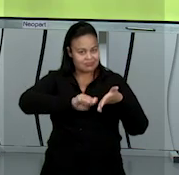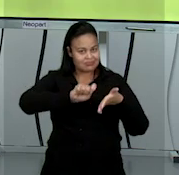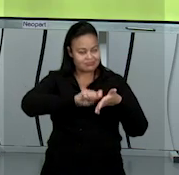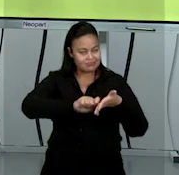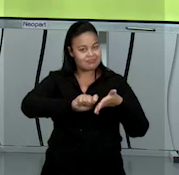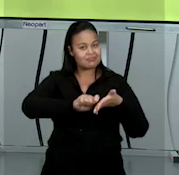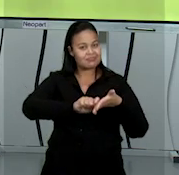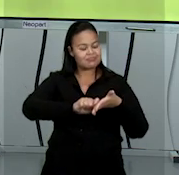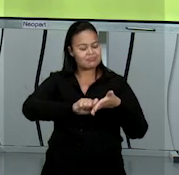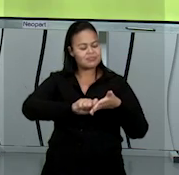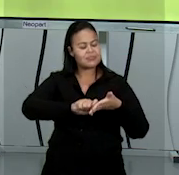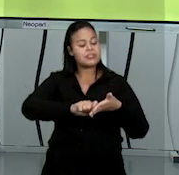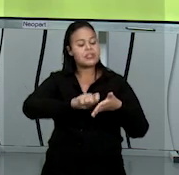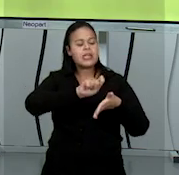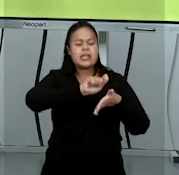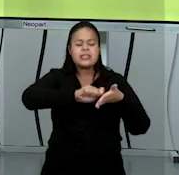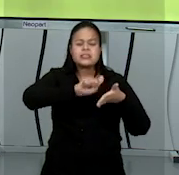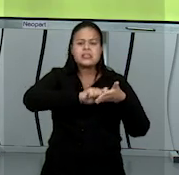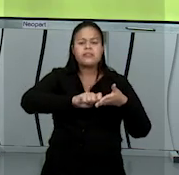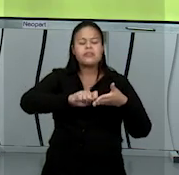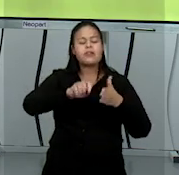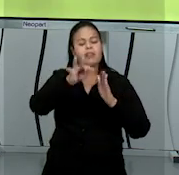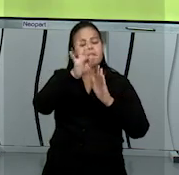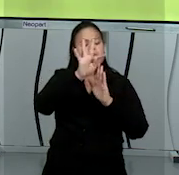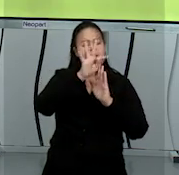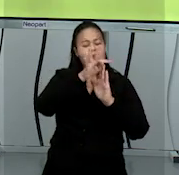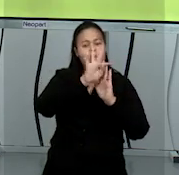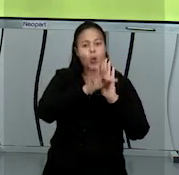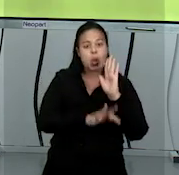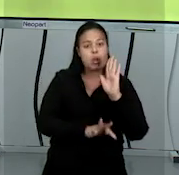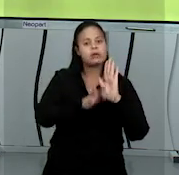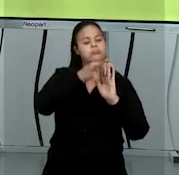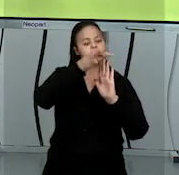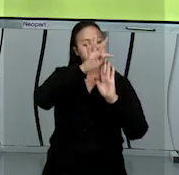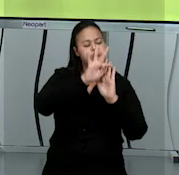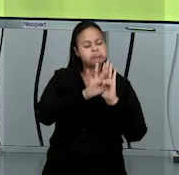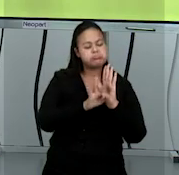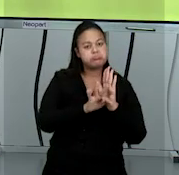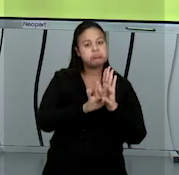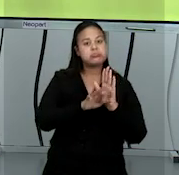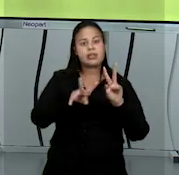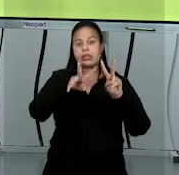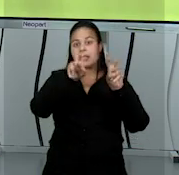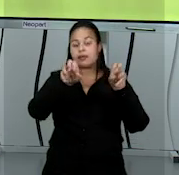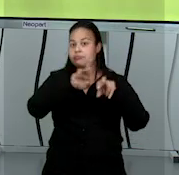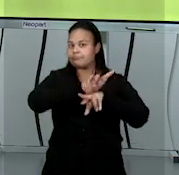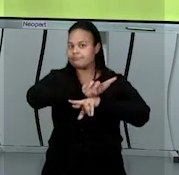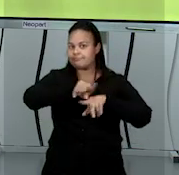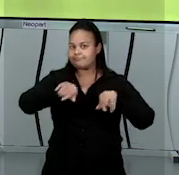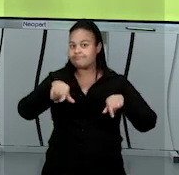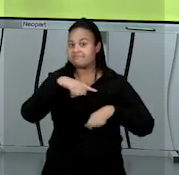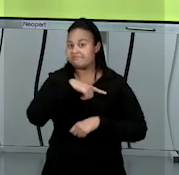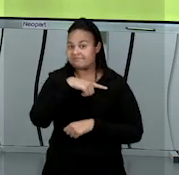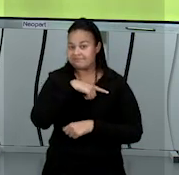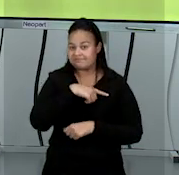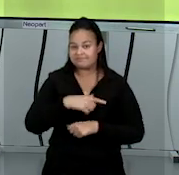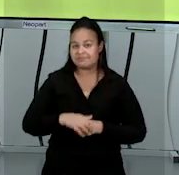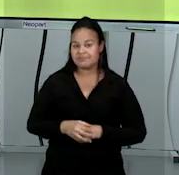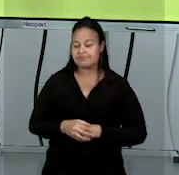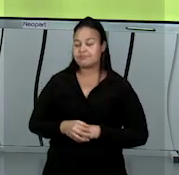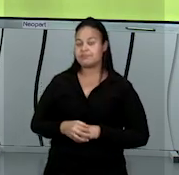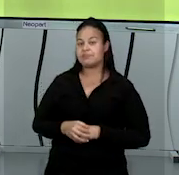ensaísta, escrevia ensaios, textos mais curtos ou mais longos, de temas variados, né? Michel de